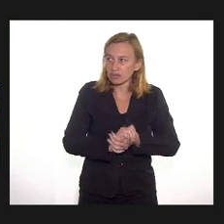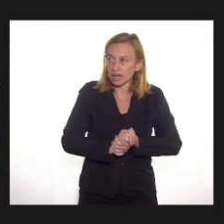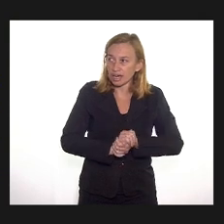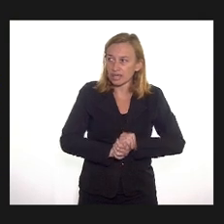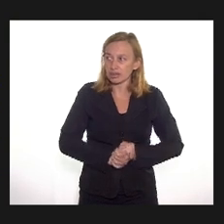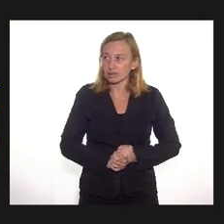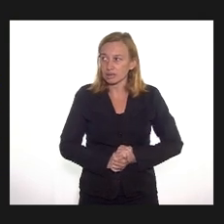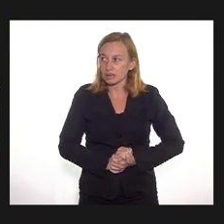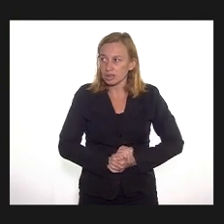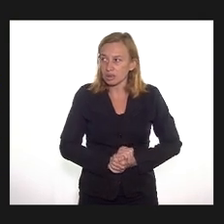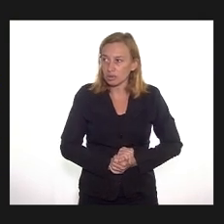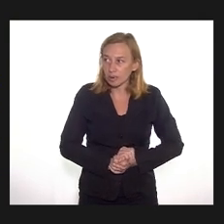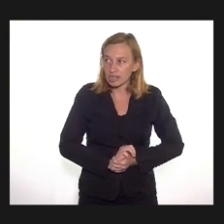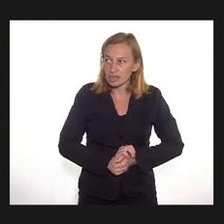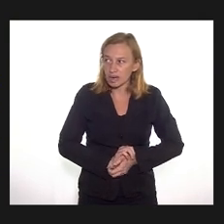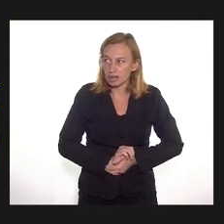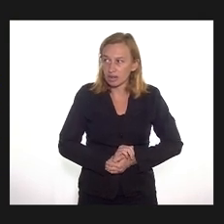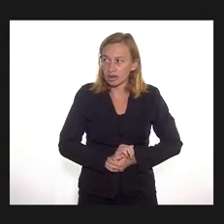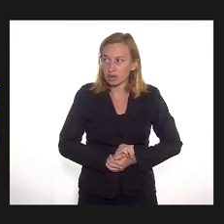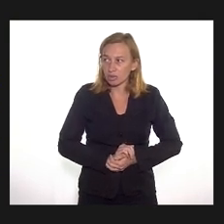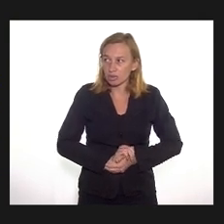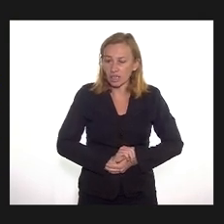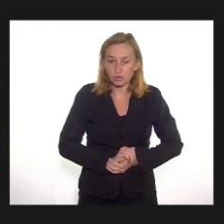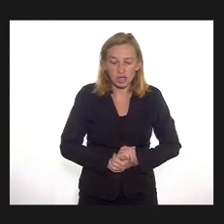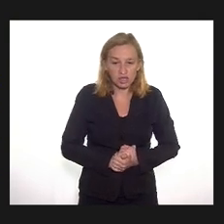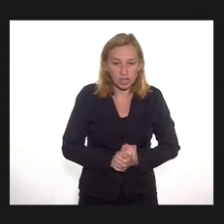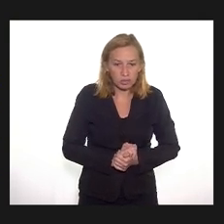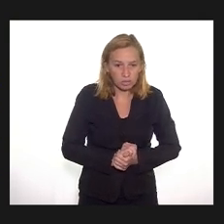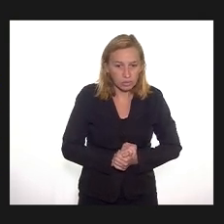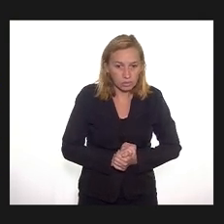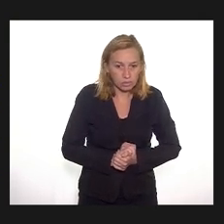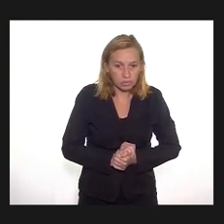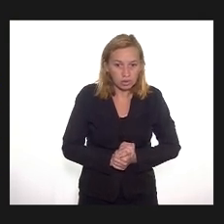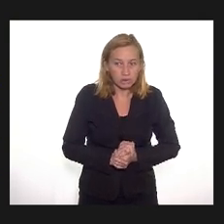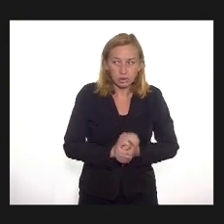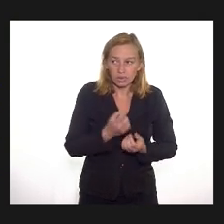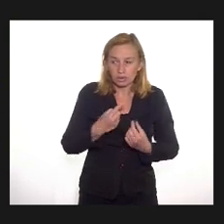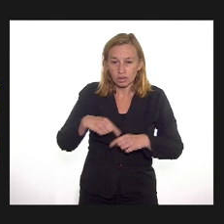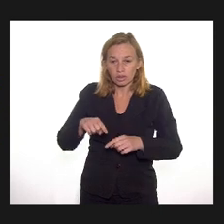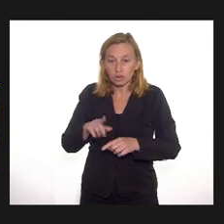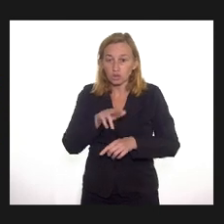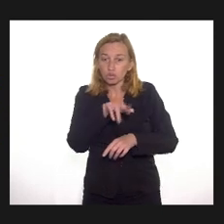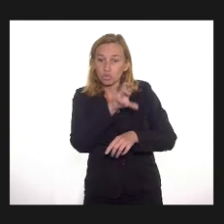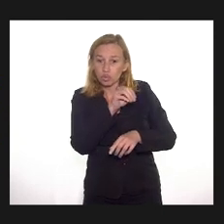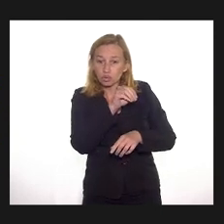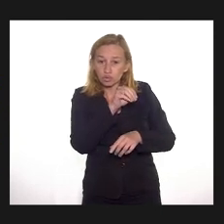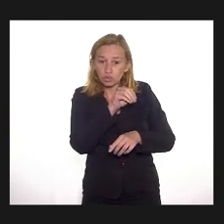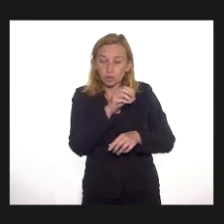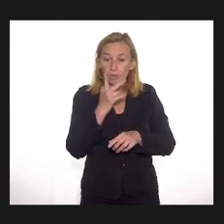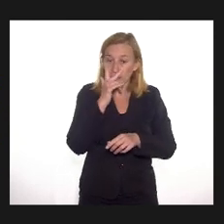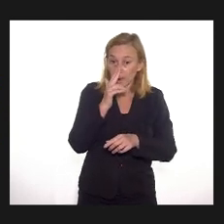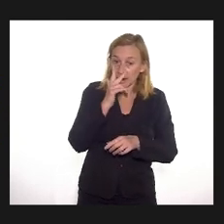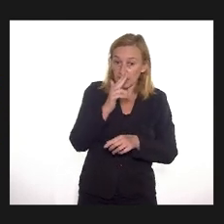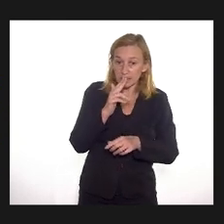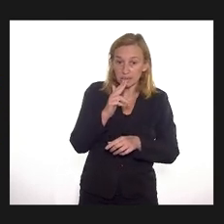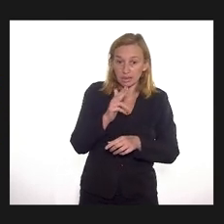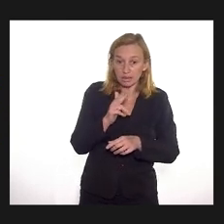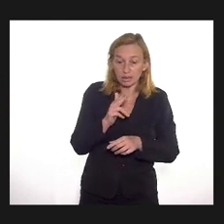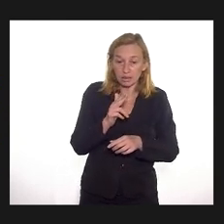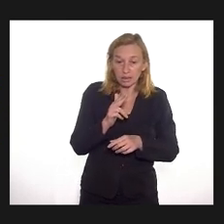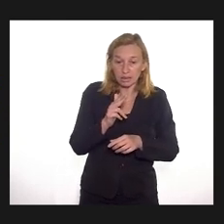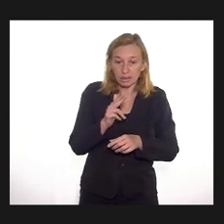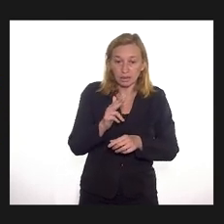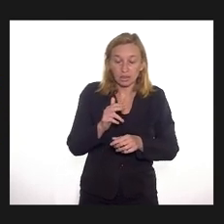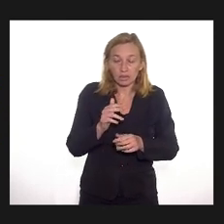arrecadação. Então, ao que parece, numa primeira análise, uma contradição, no fundo, me parece ser algo